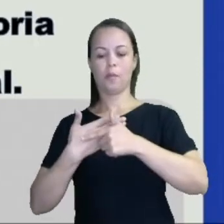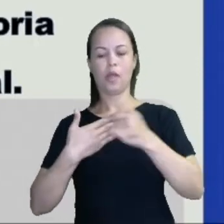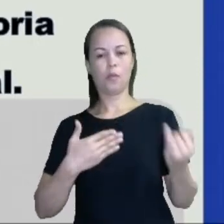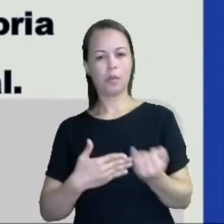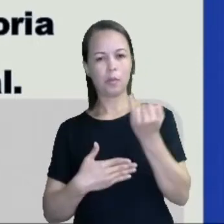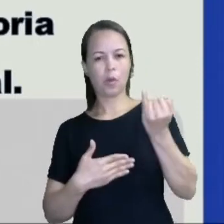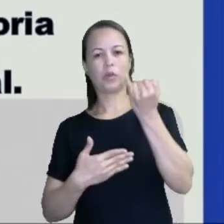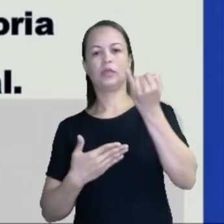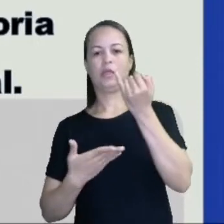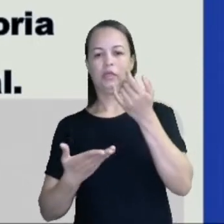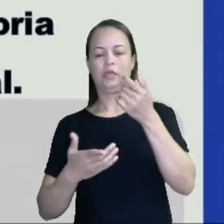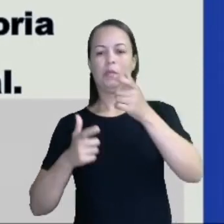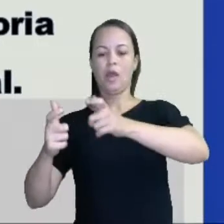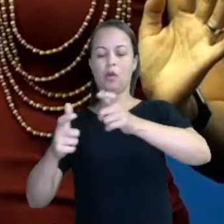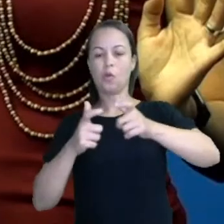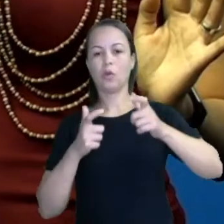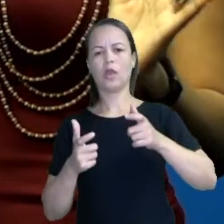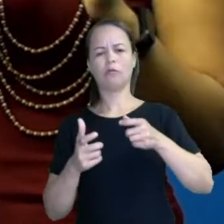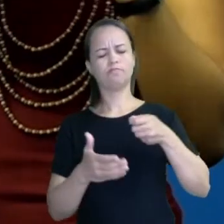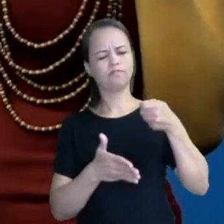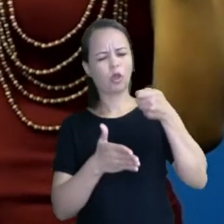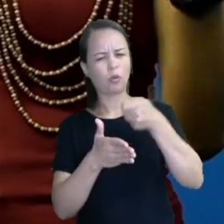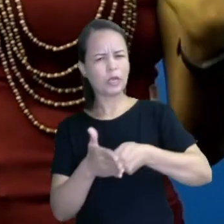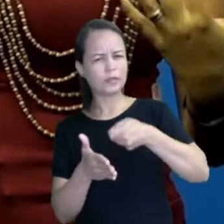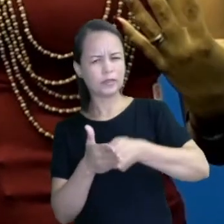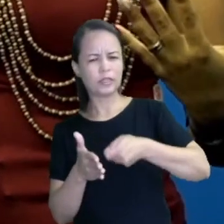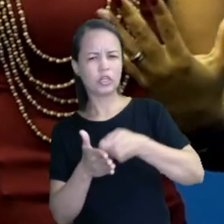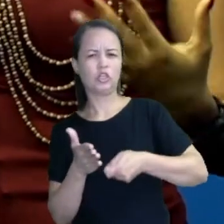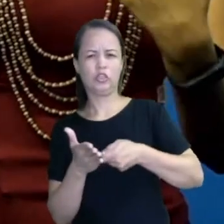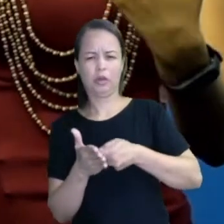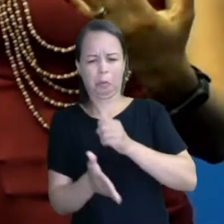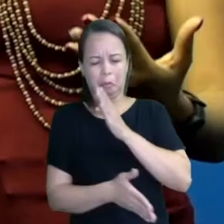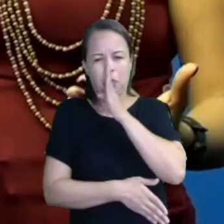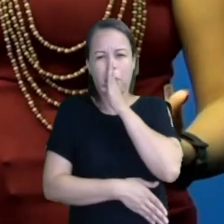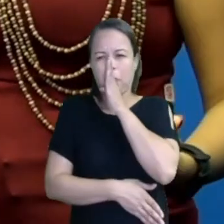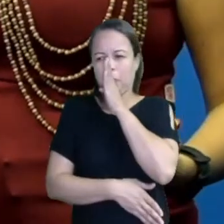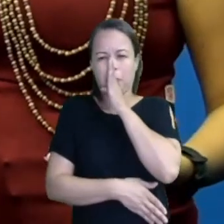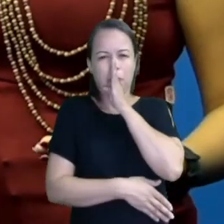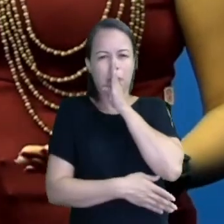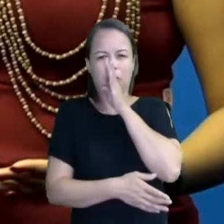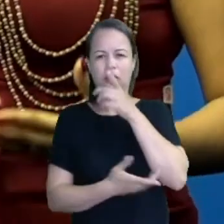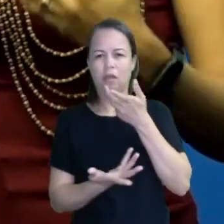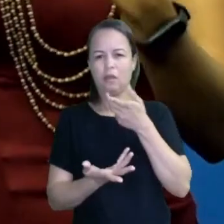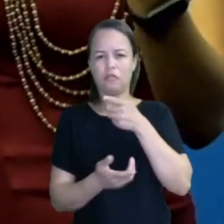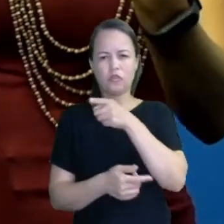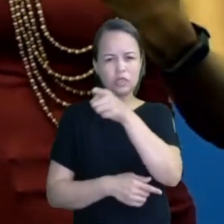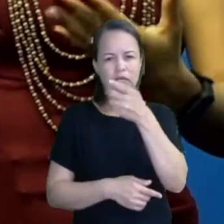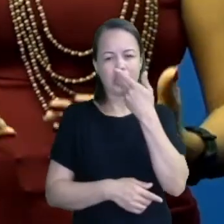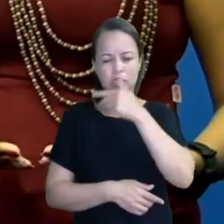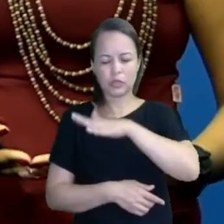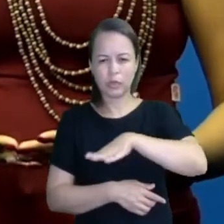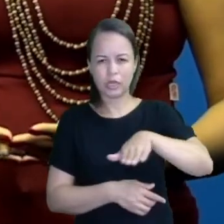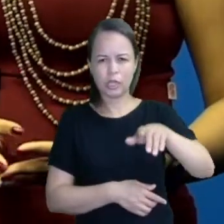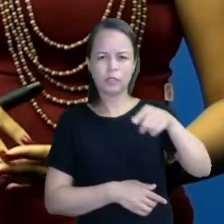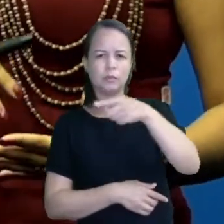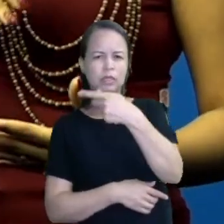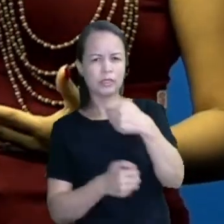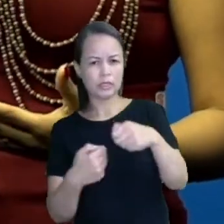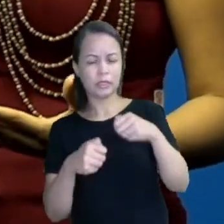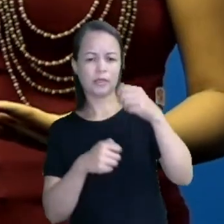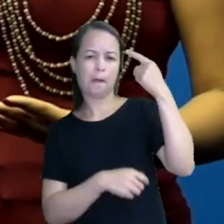Então, exija. Não seja omisso a isso. Você, enquanto criança, você tem que também